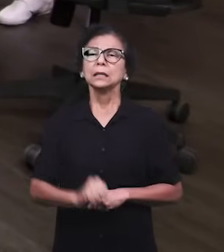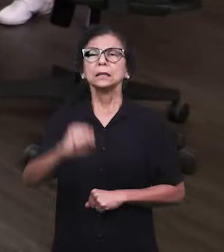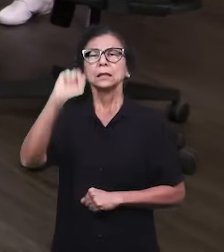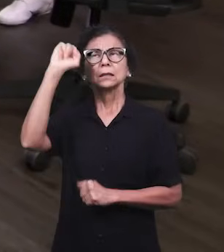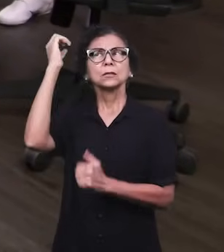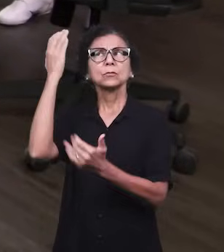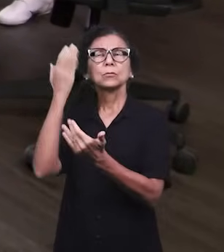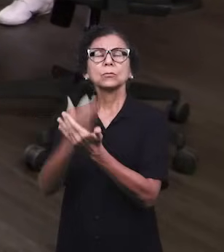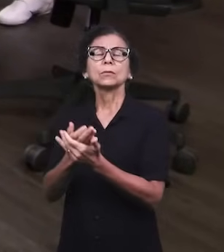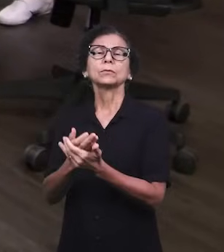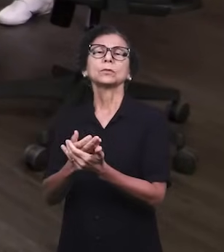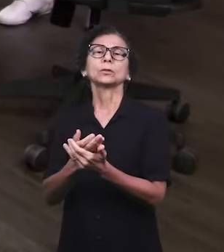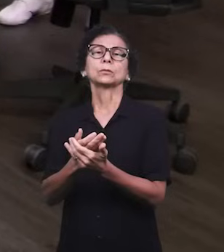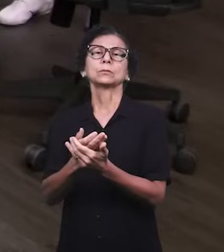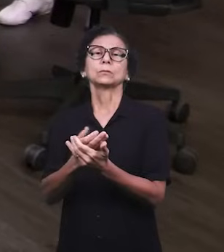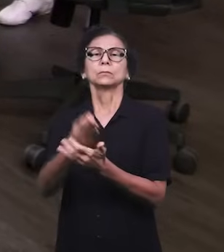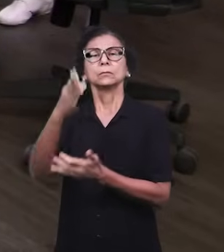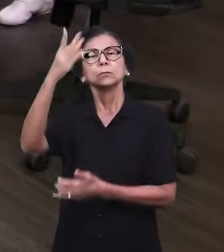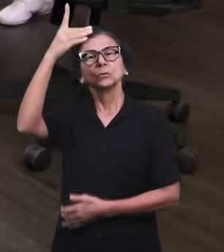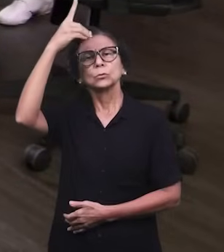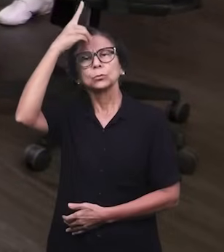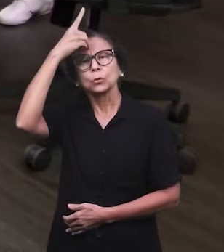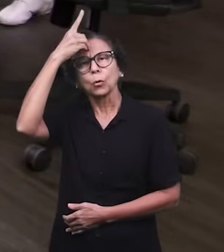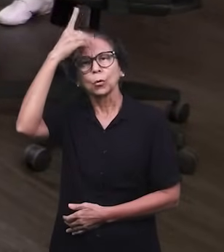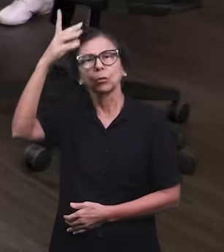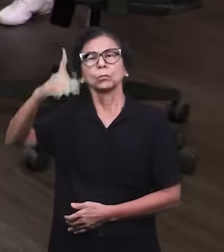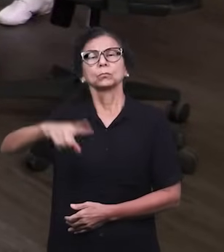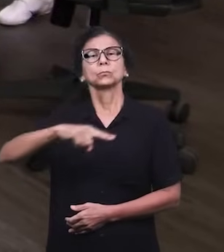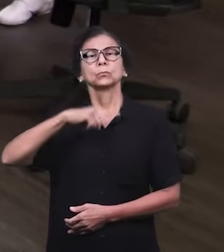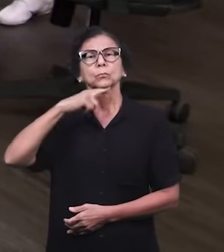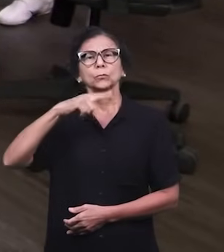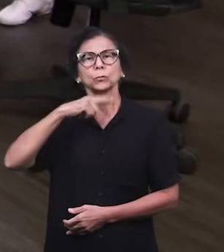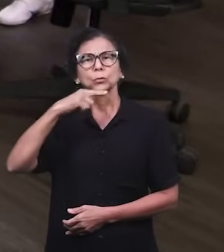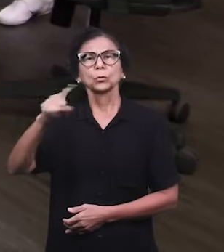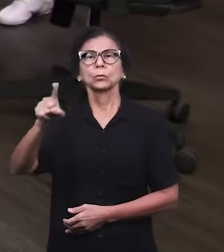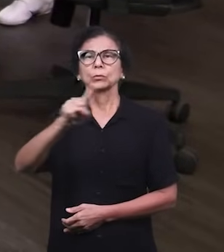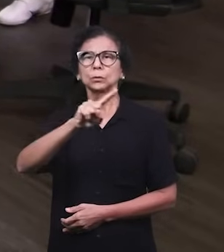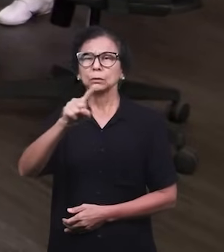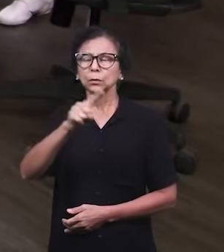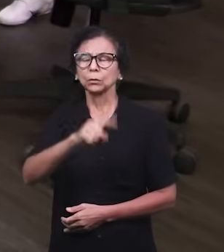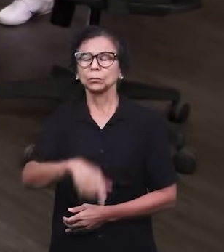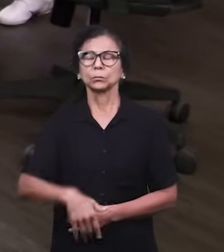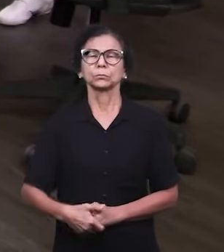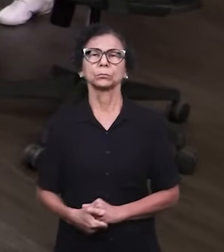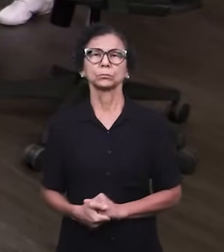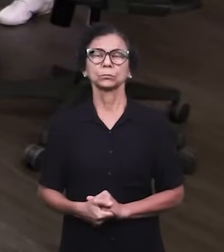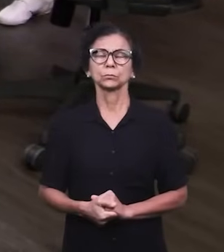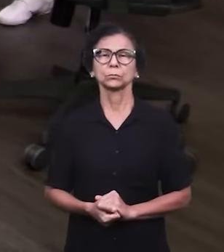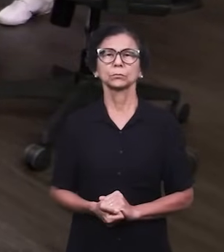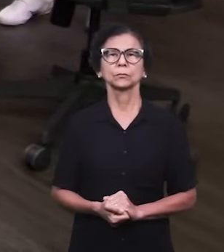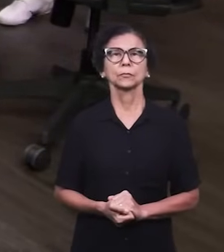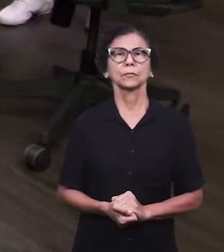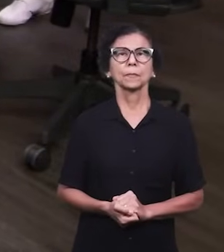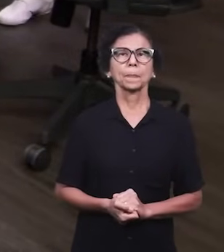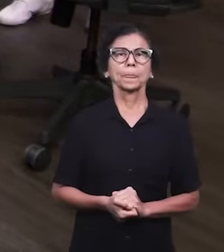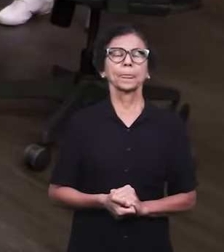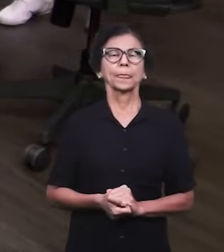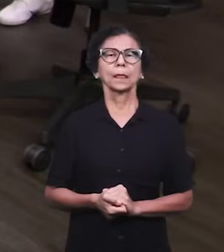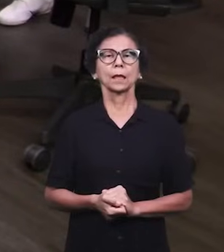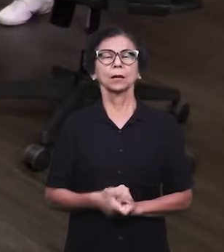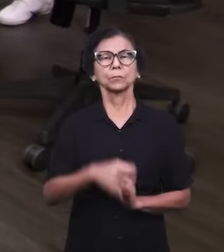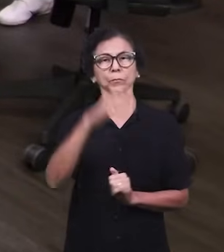bênção antecedentemente, ela não duvidou. Então o grande segredo de fé para ser curado